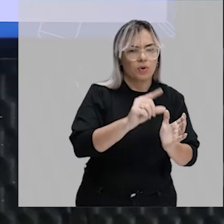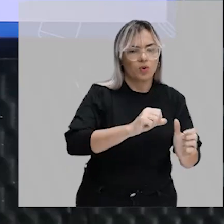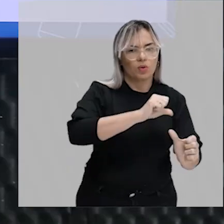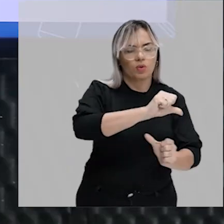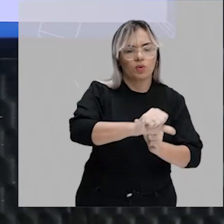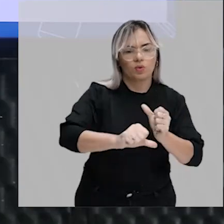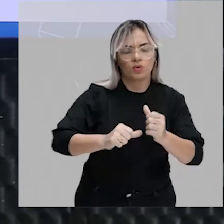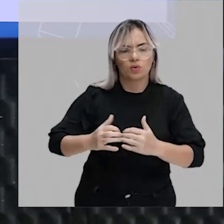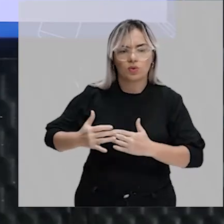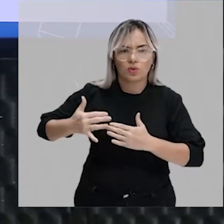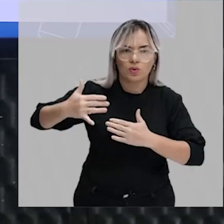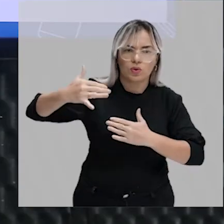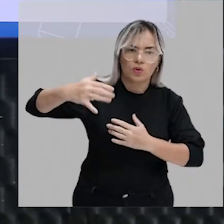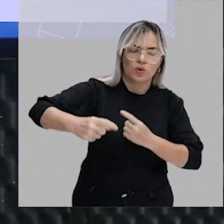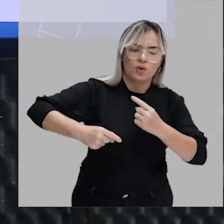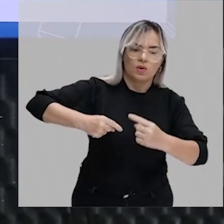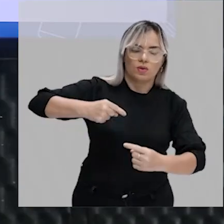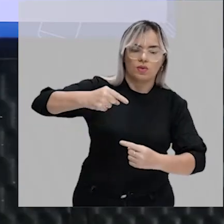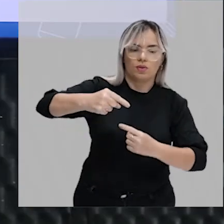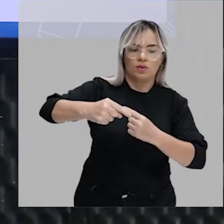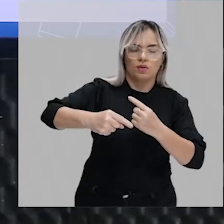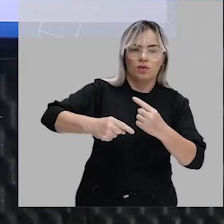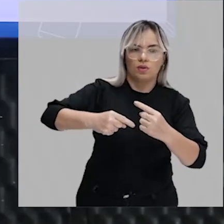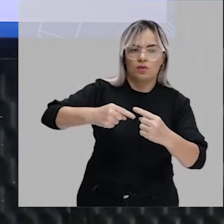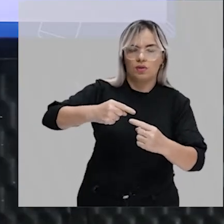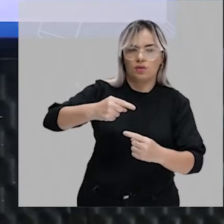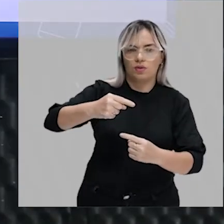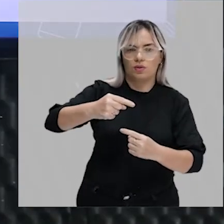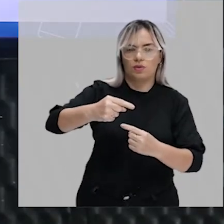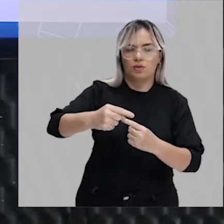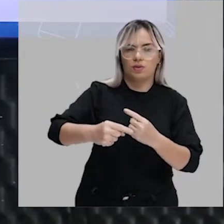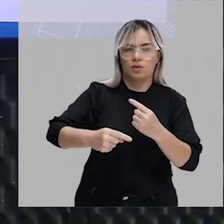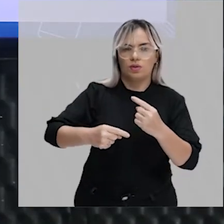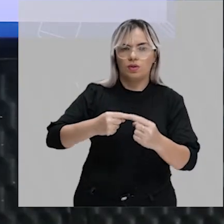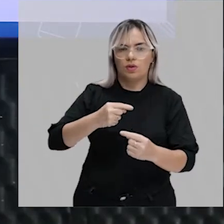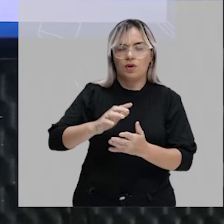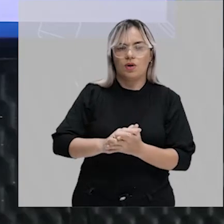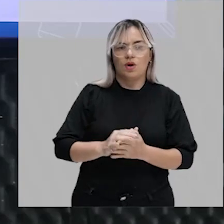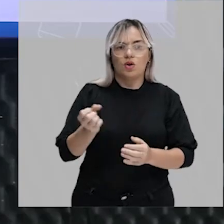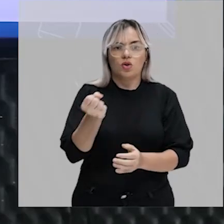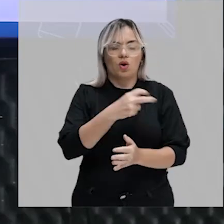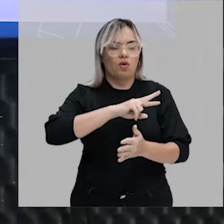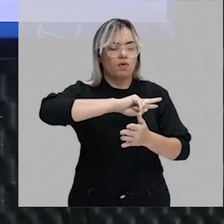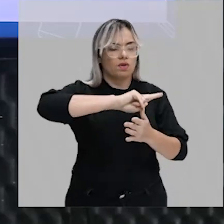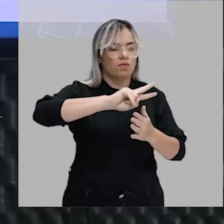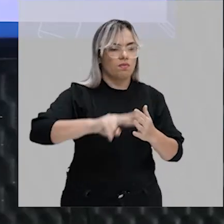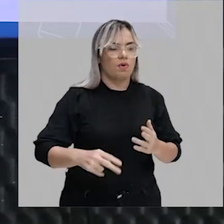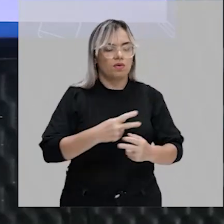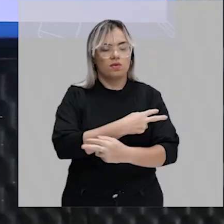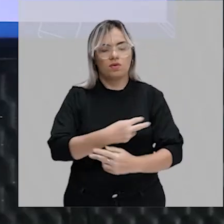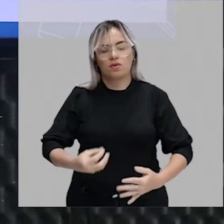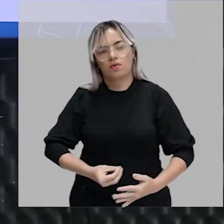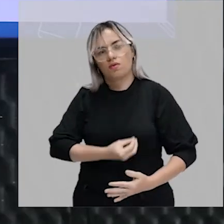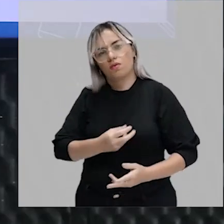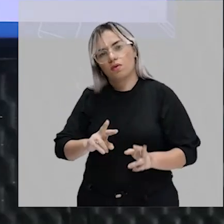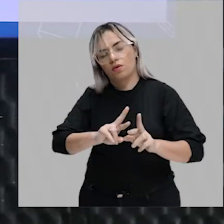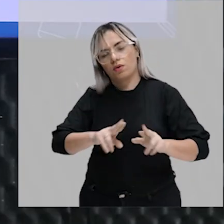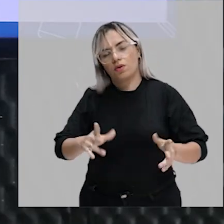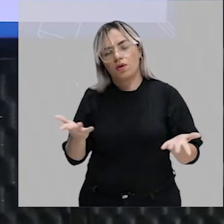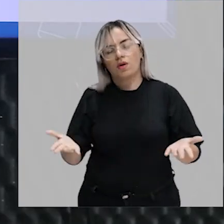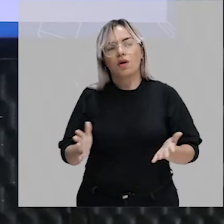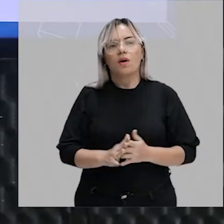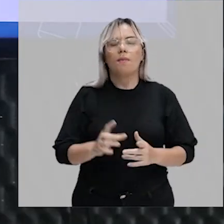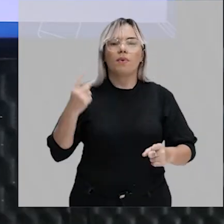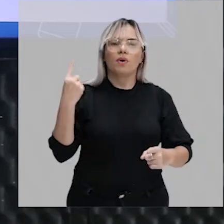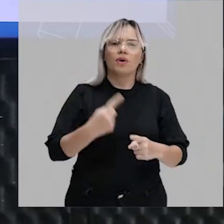ao longo de muitas gerações, a ponto de formar espécies diferentes. Então, por que eles não são capazes de se